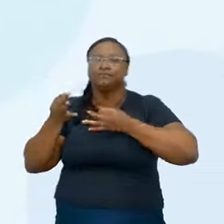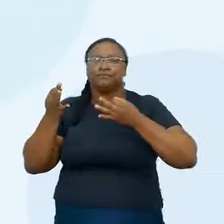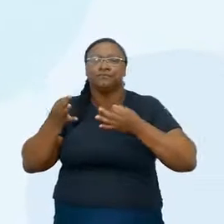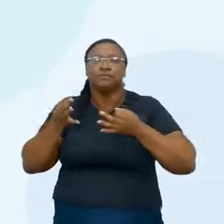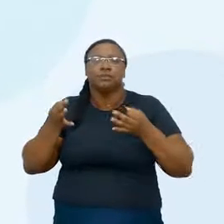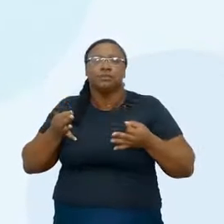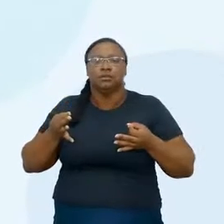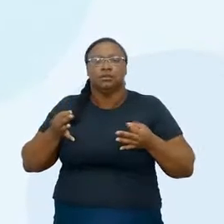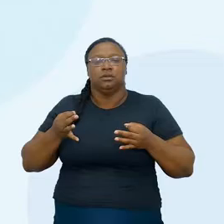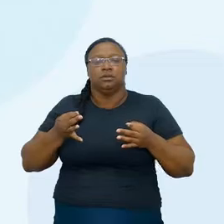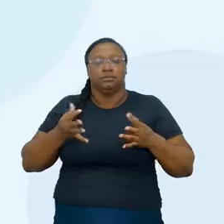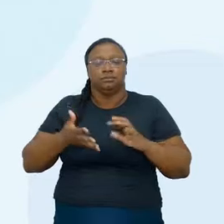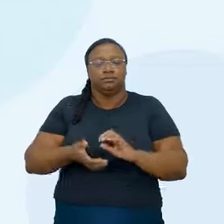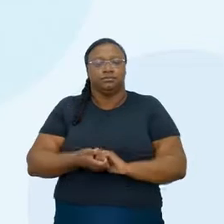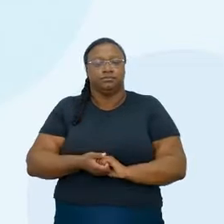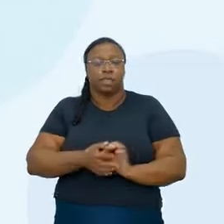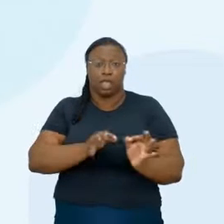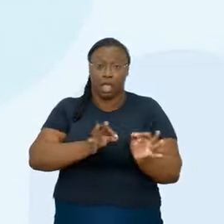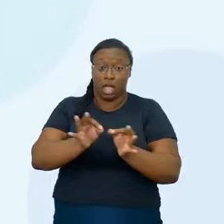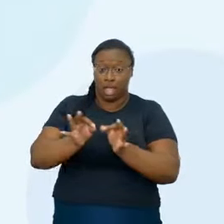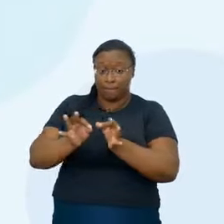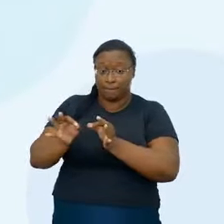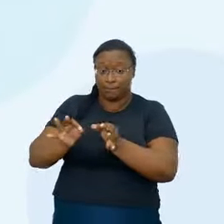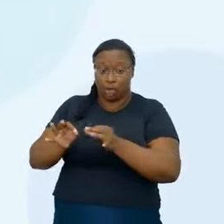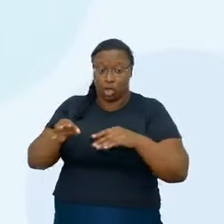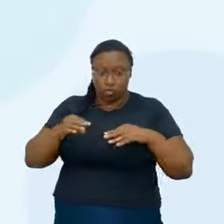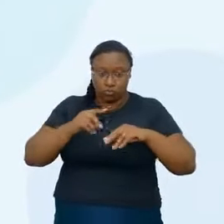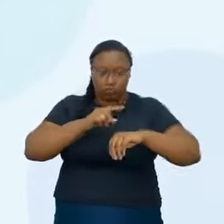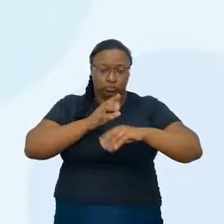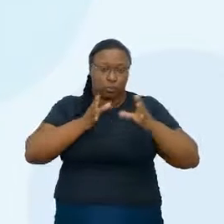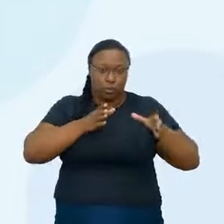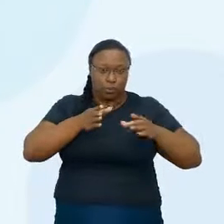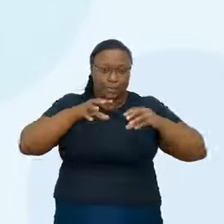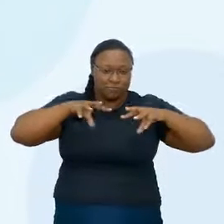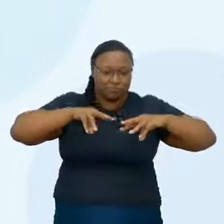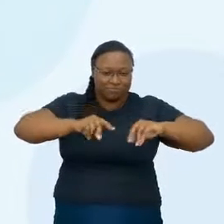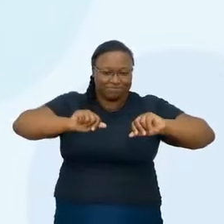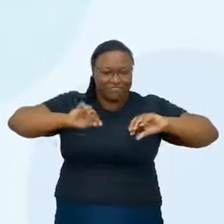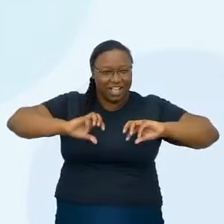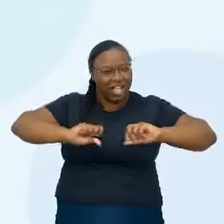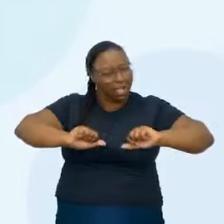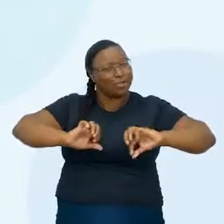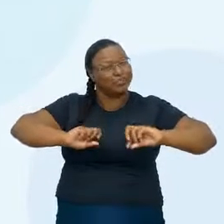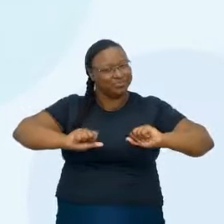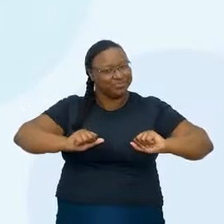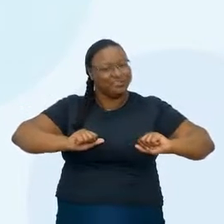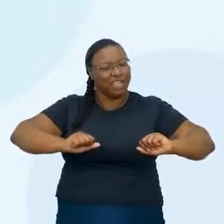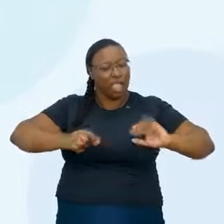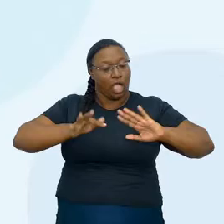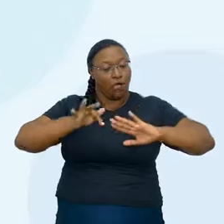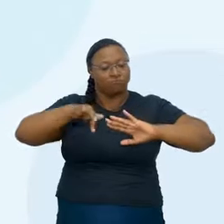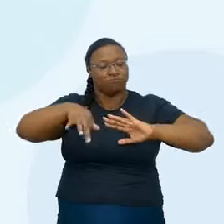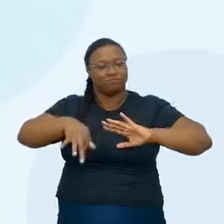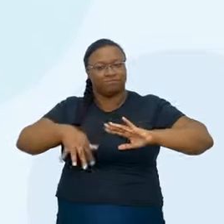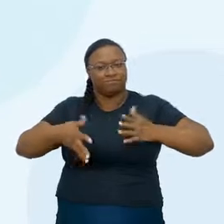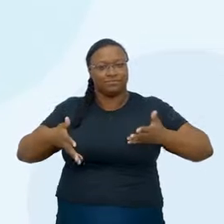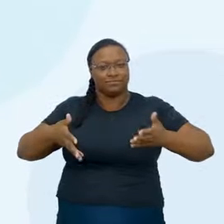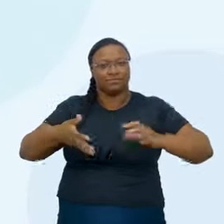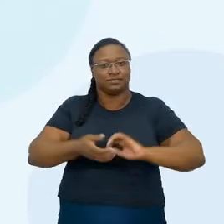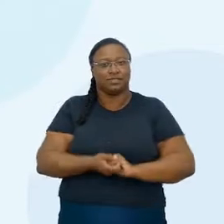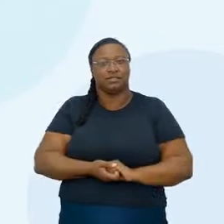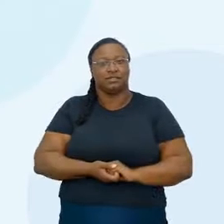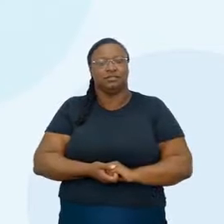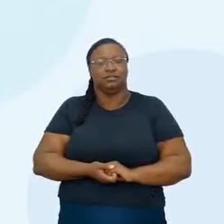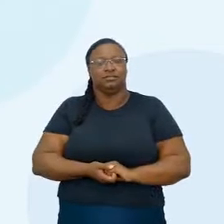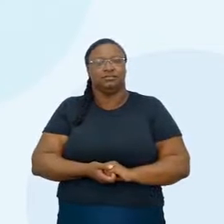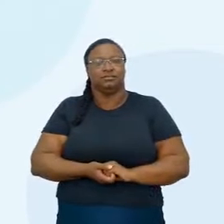ir planejando, né, como é que vai ser a execução, né, final, da avaliação final, em que a gente vai integrar